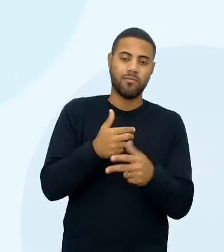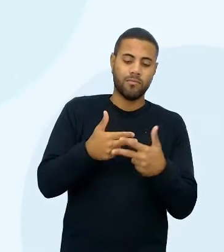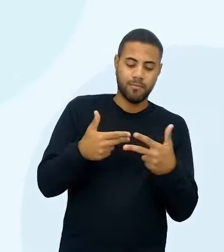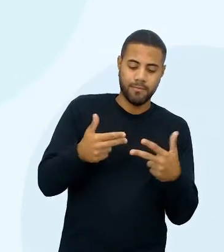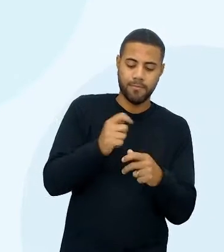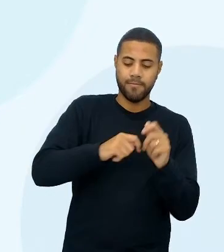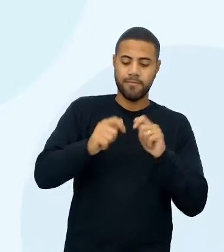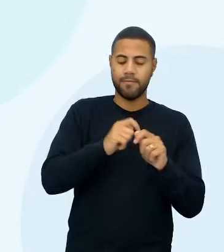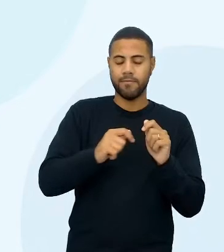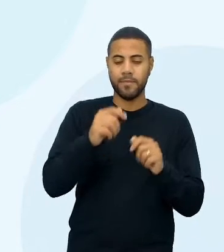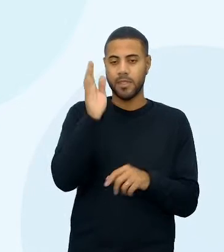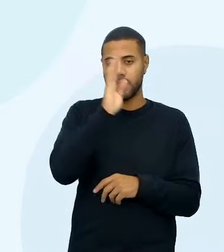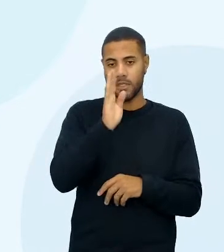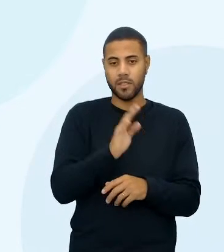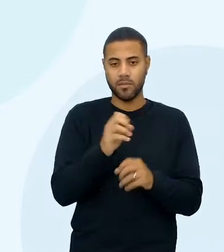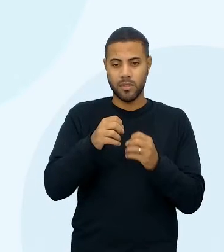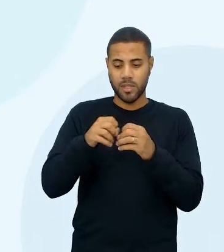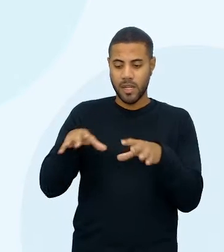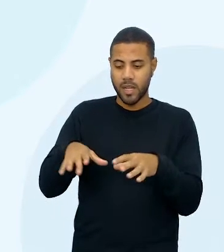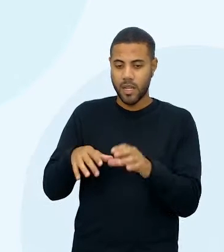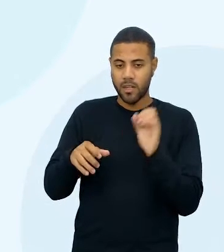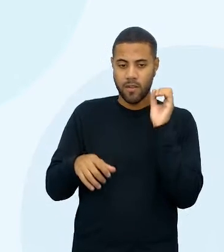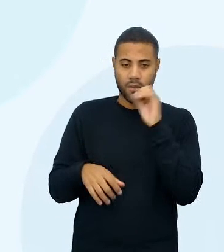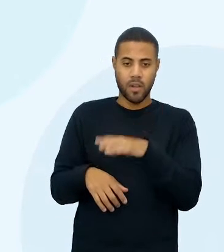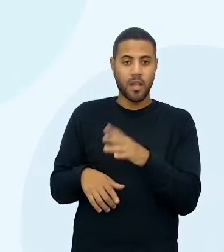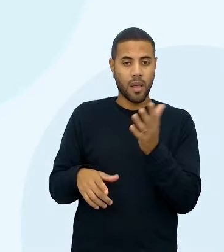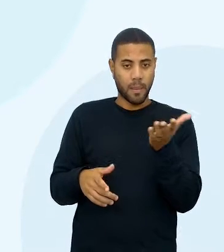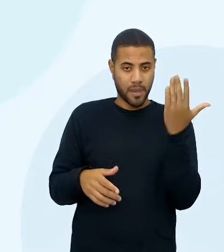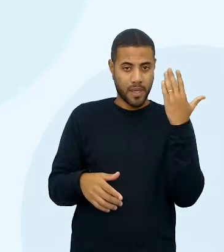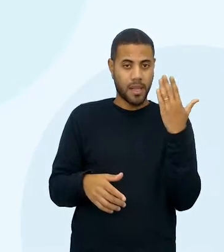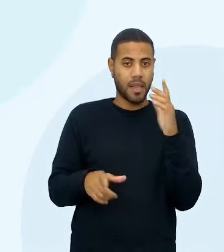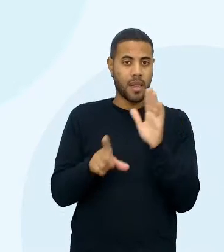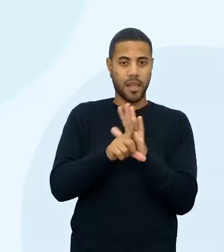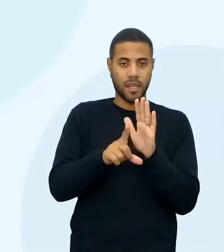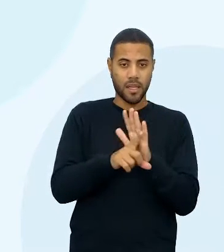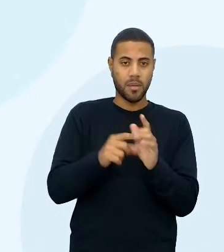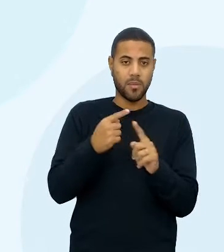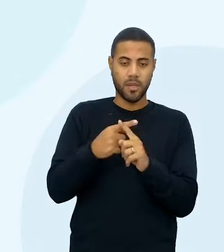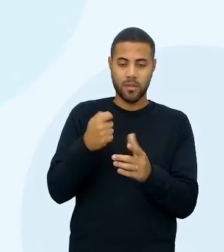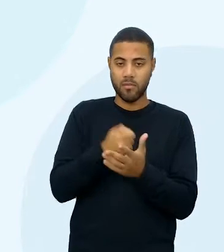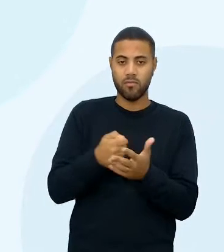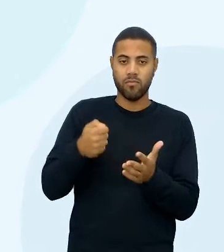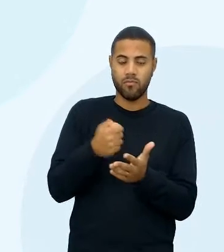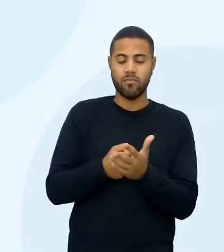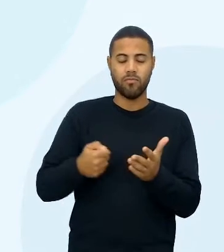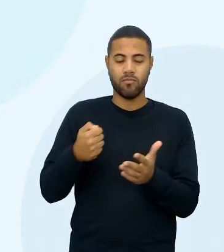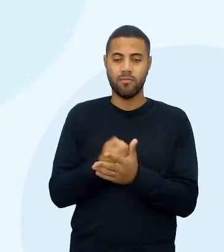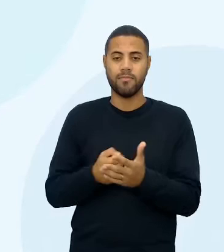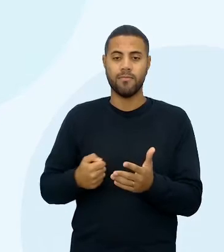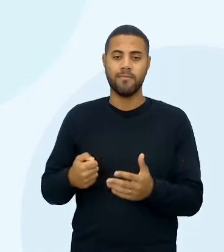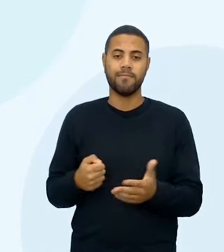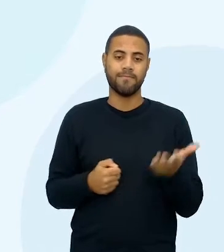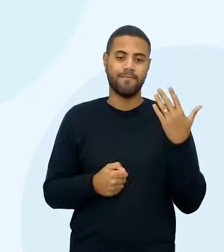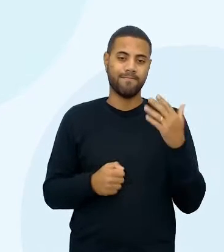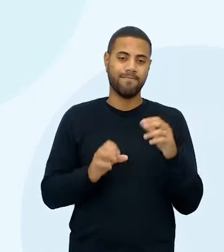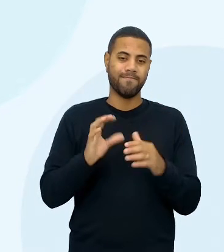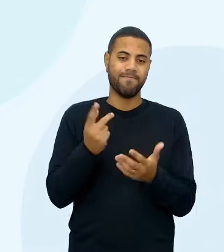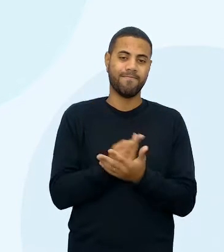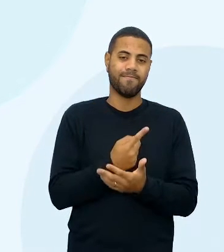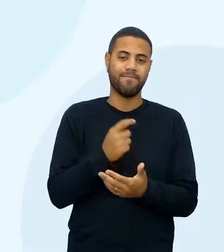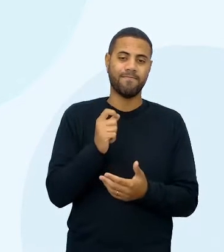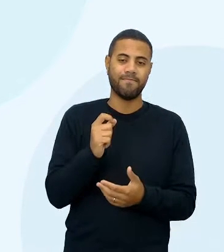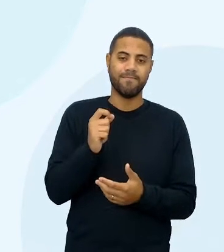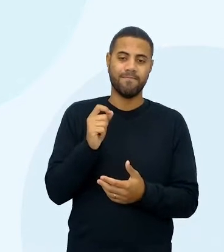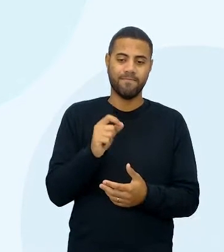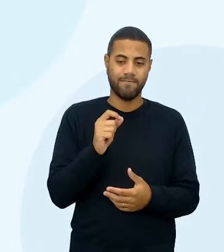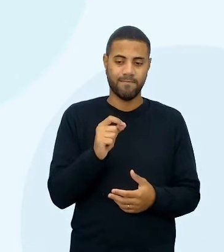no Brasil. Essa lei, ela não surgiu do nada, ela já vem de uma normativa anterior